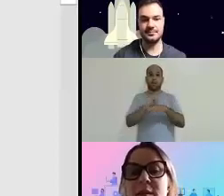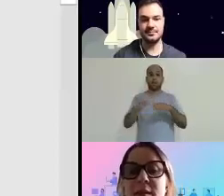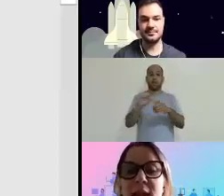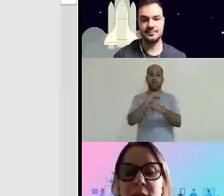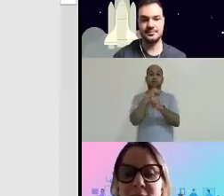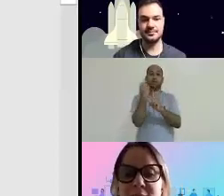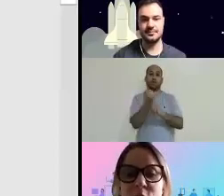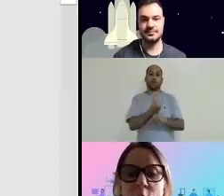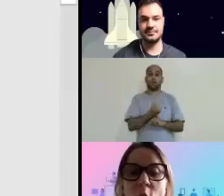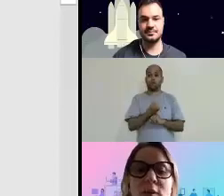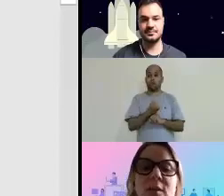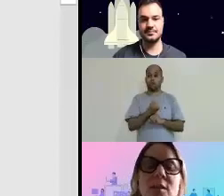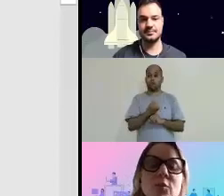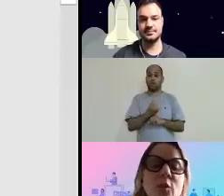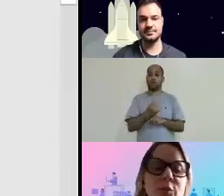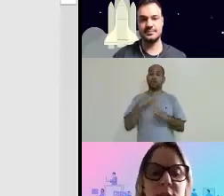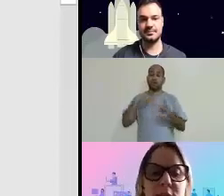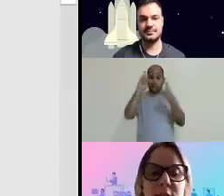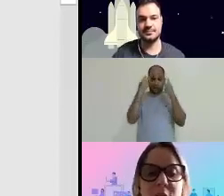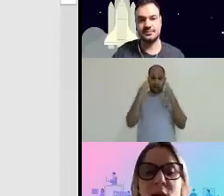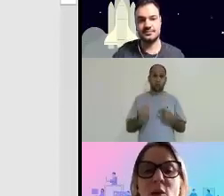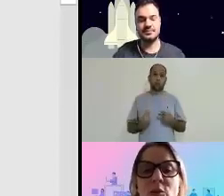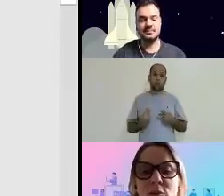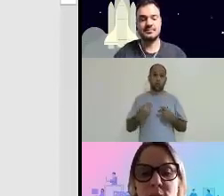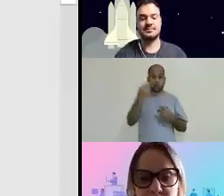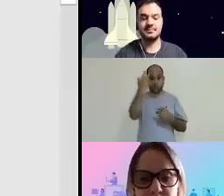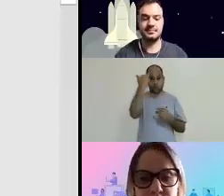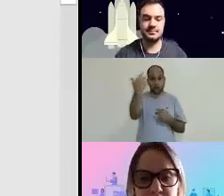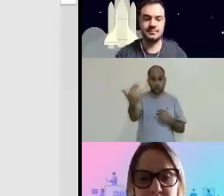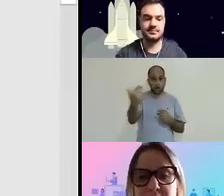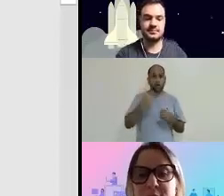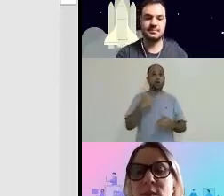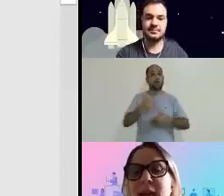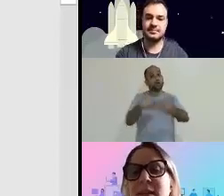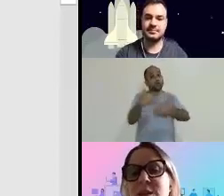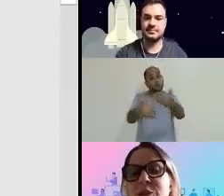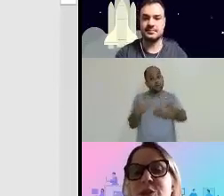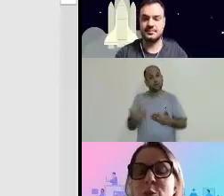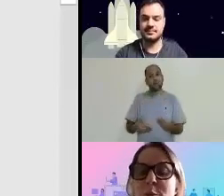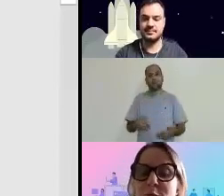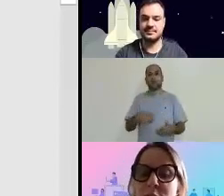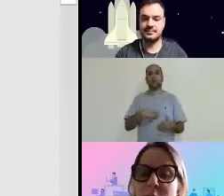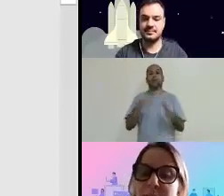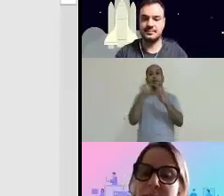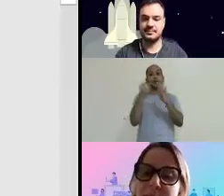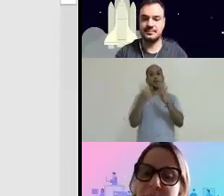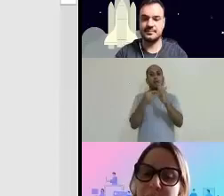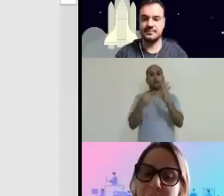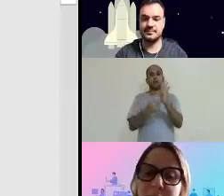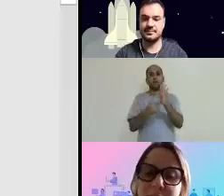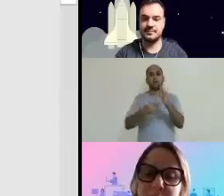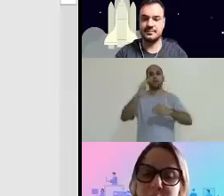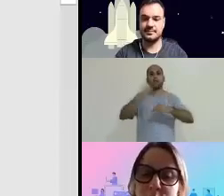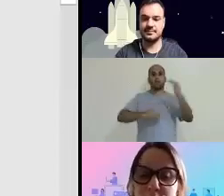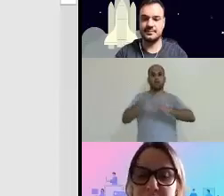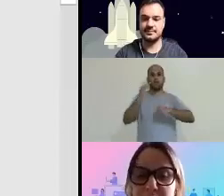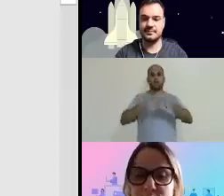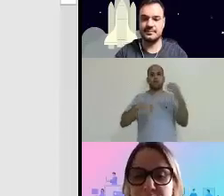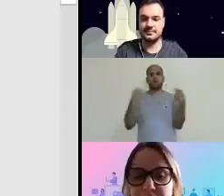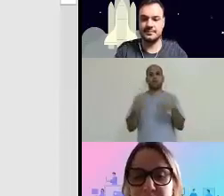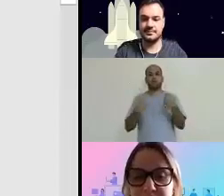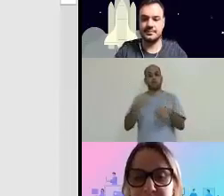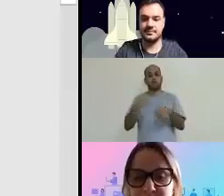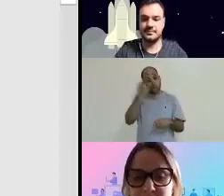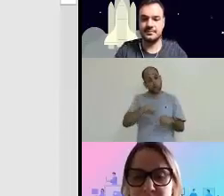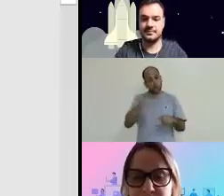sejam elas inatas ou desenvolvidas ao longo do tempo. São características que o profissional precisa ter para alcançar o